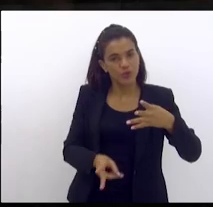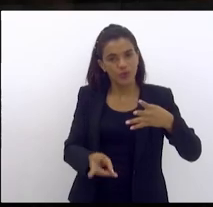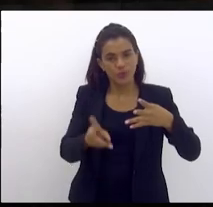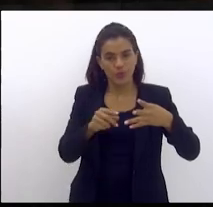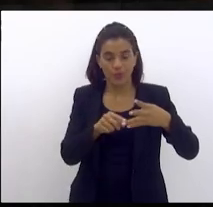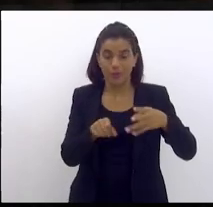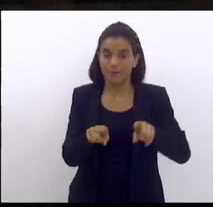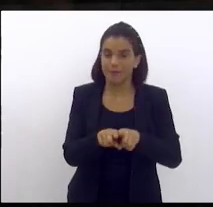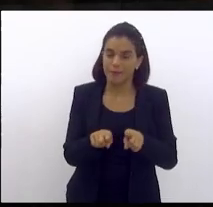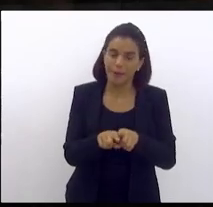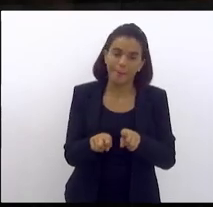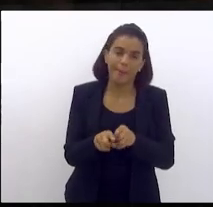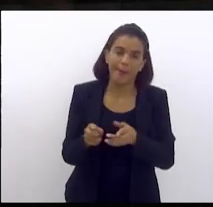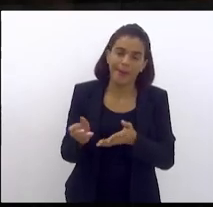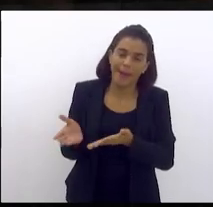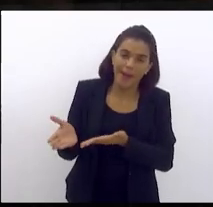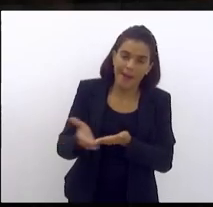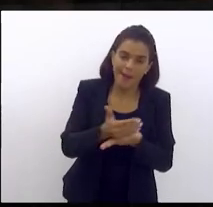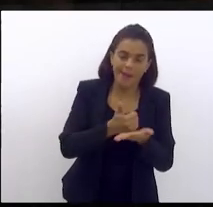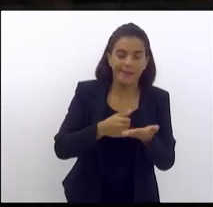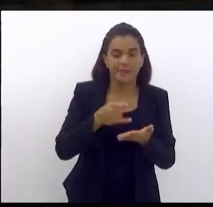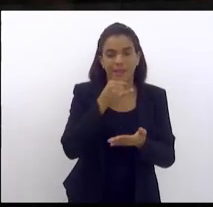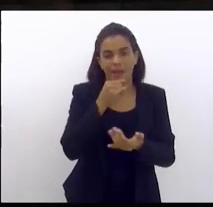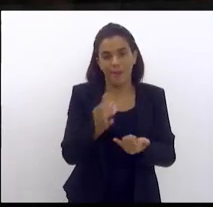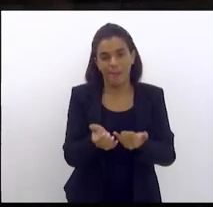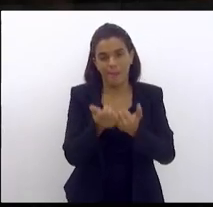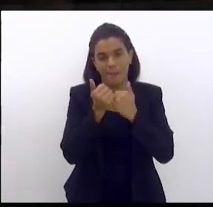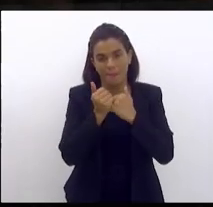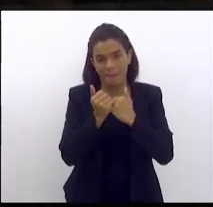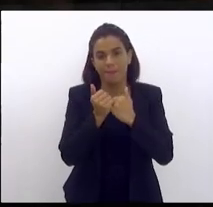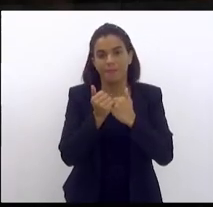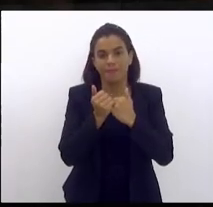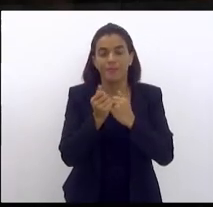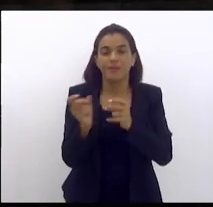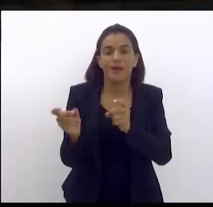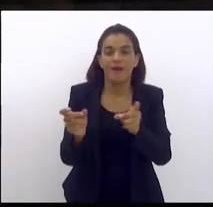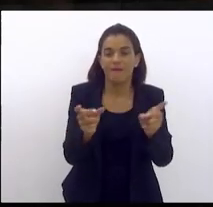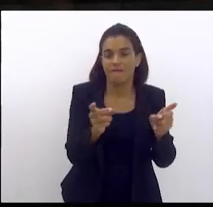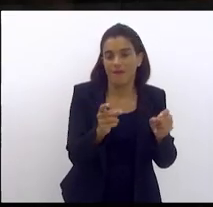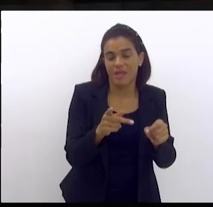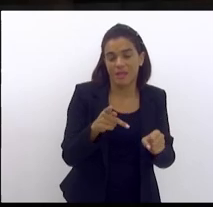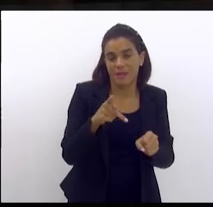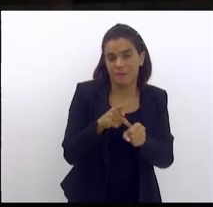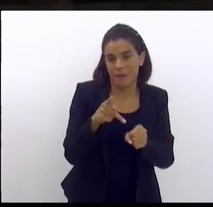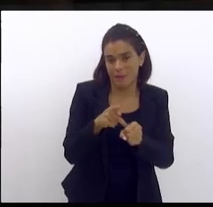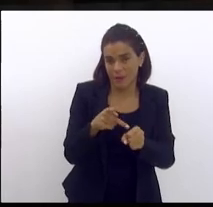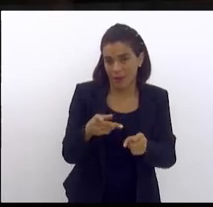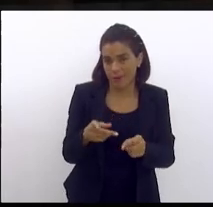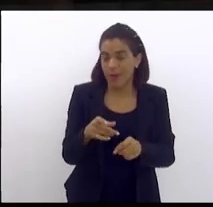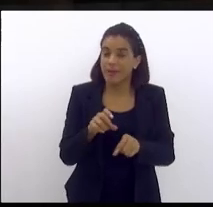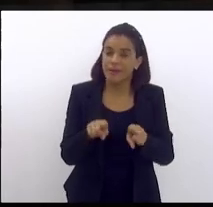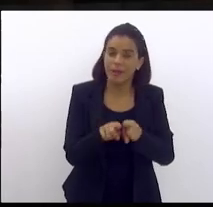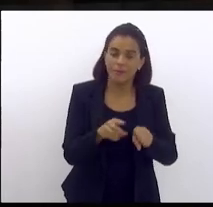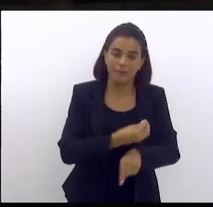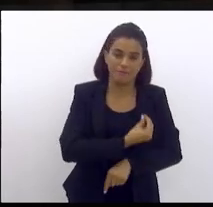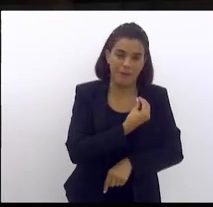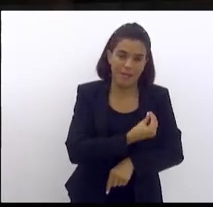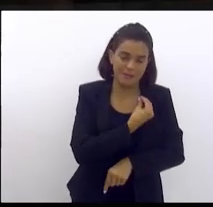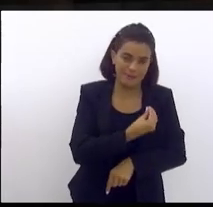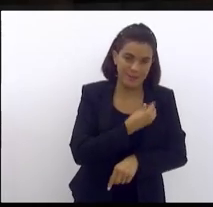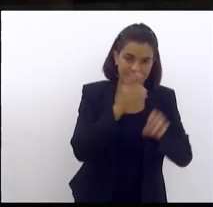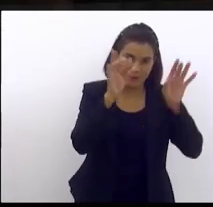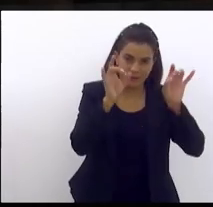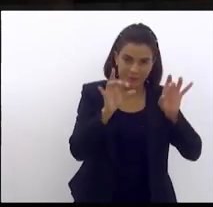receitas de patrimoniais de ro e participações especiais como